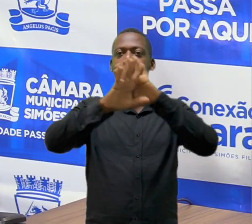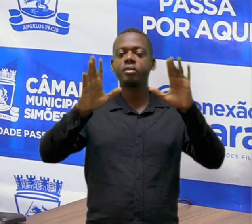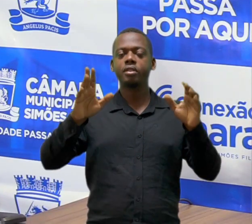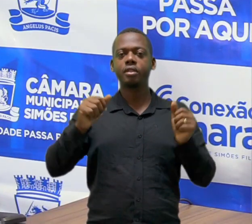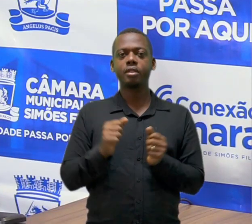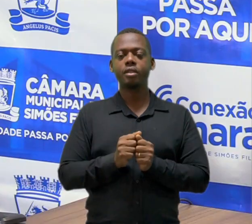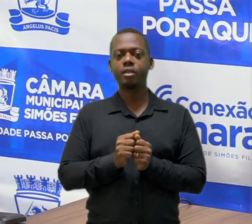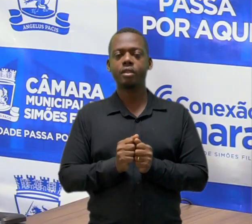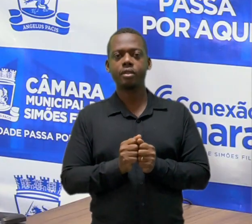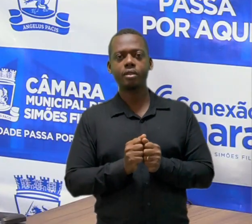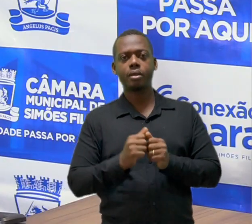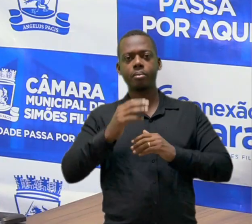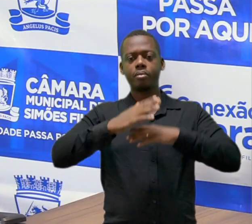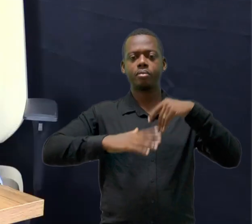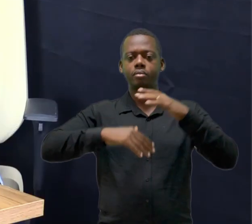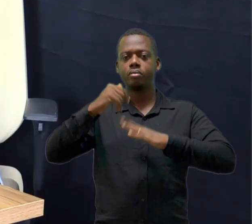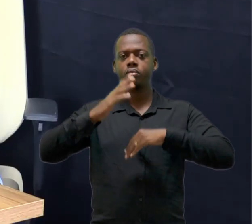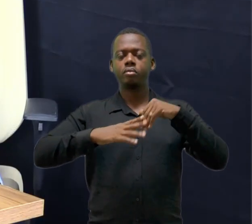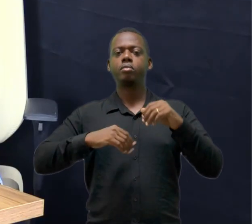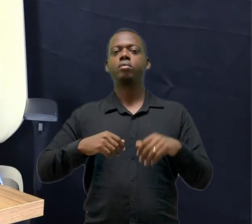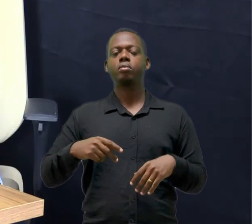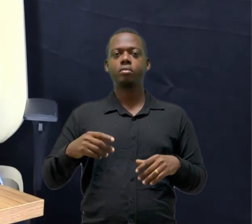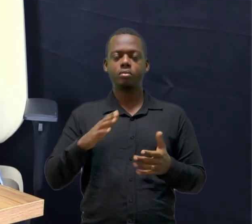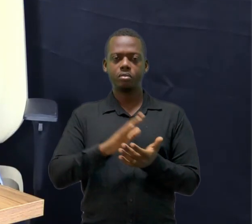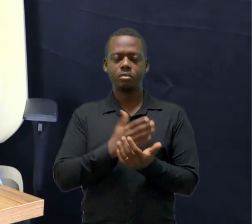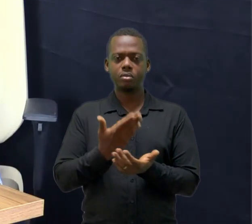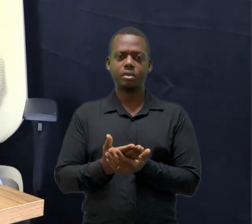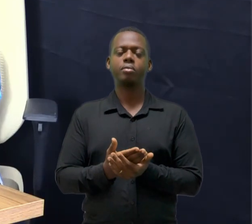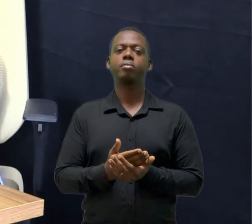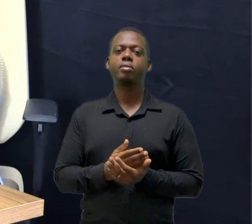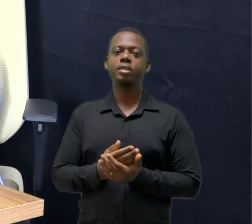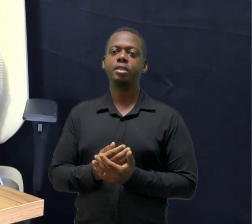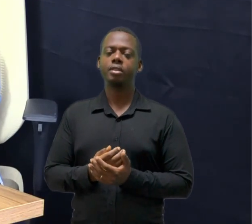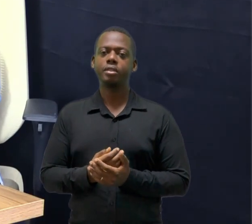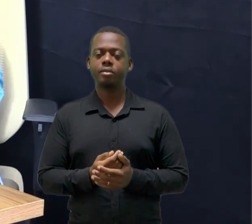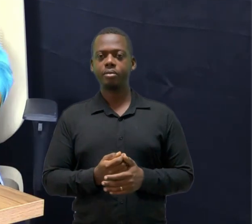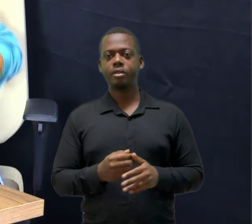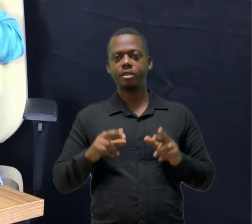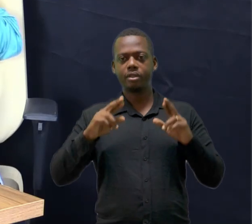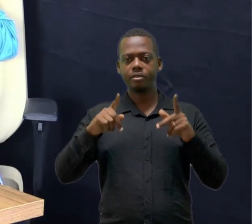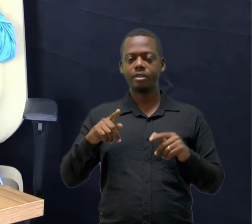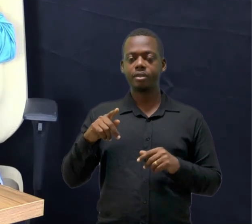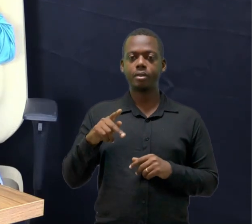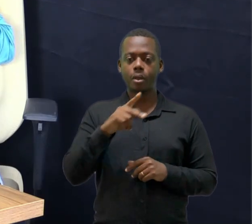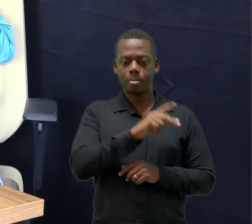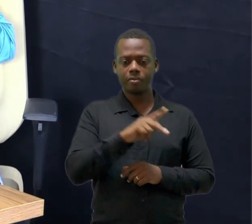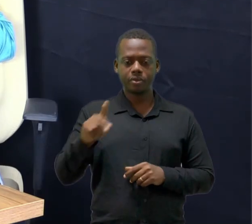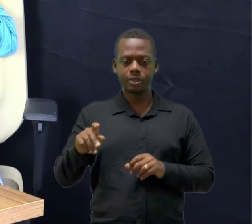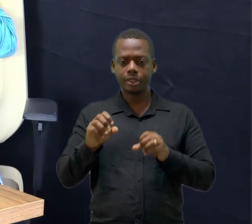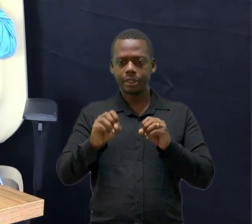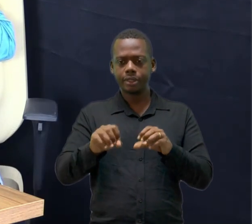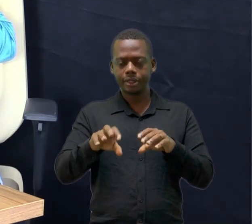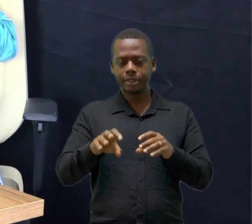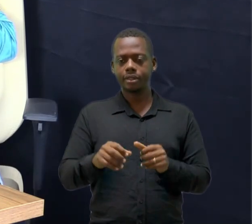que o intérprete exerce. Né? Ali não é a minha fala, por isso que existe diferente professor. Uhum. O professor está ensinando. Eu